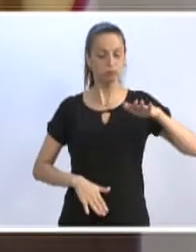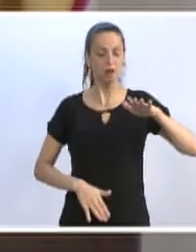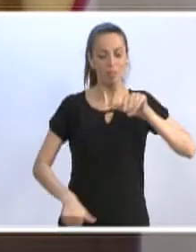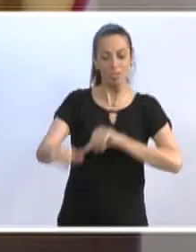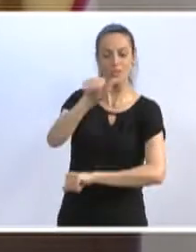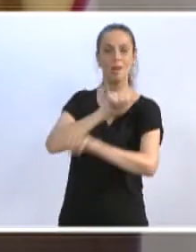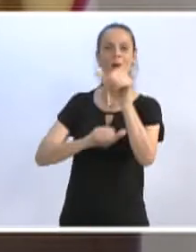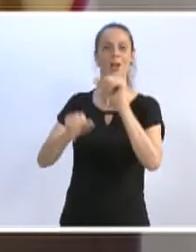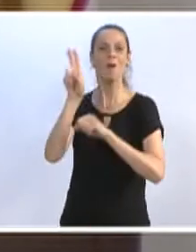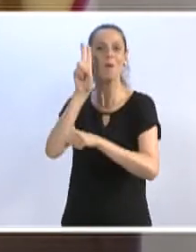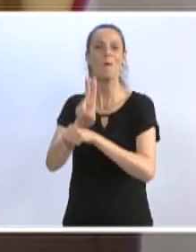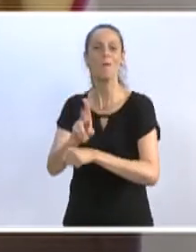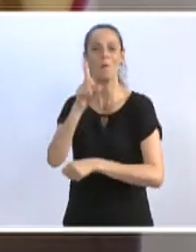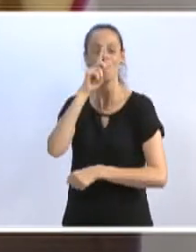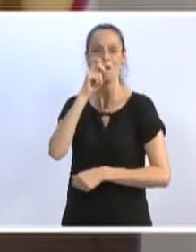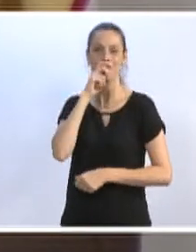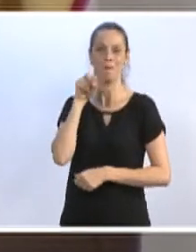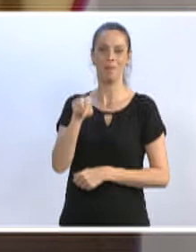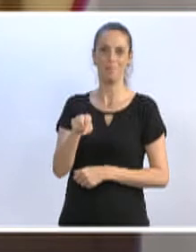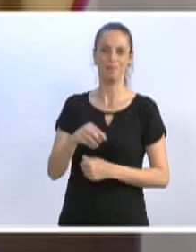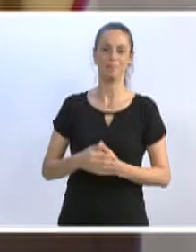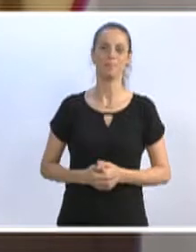honro vocês.